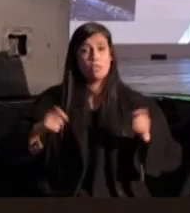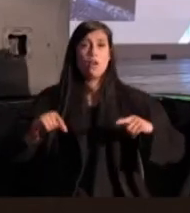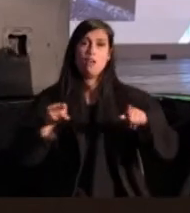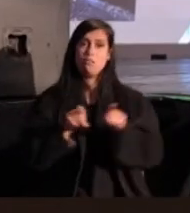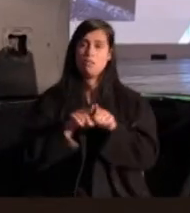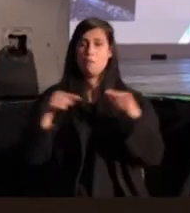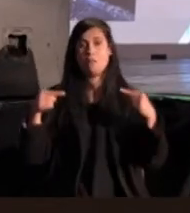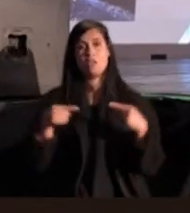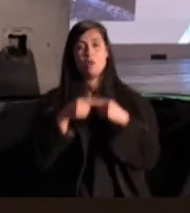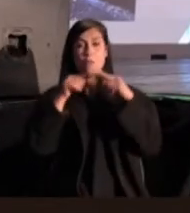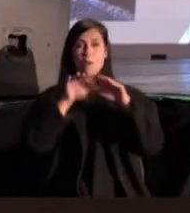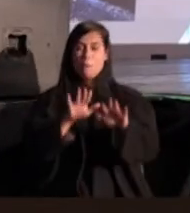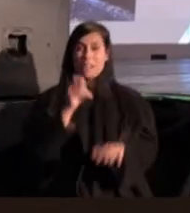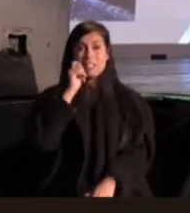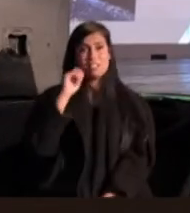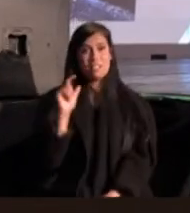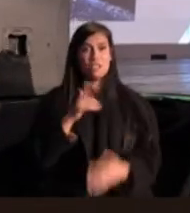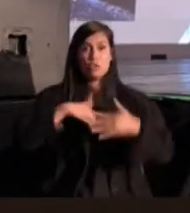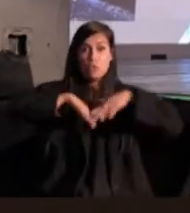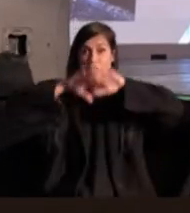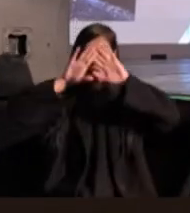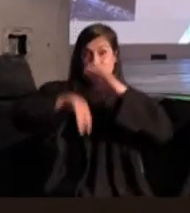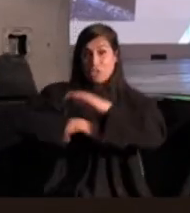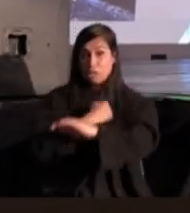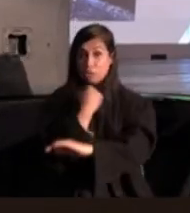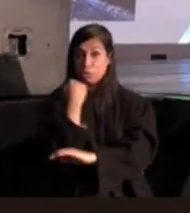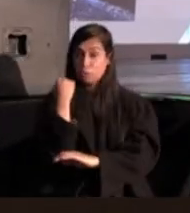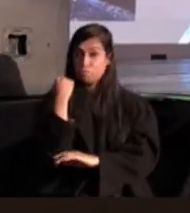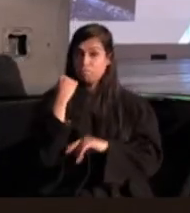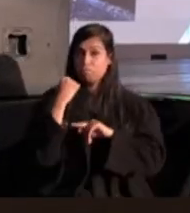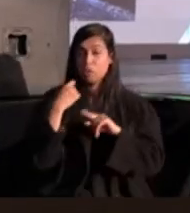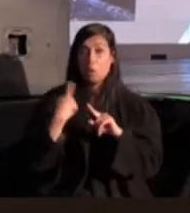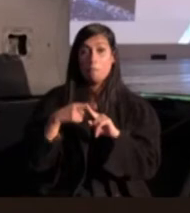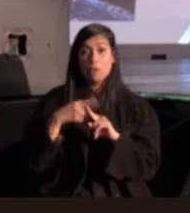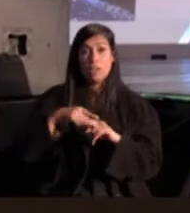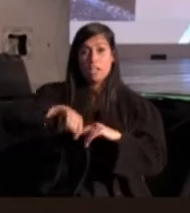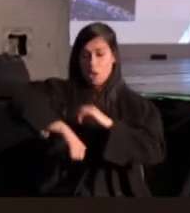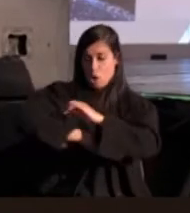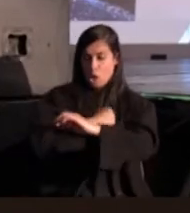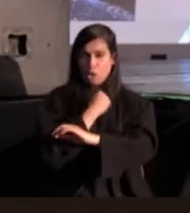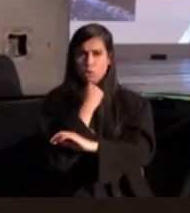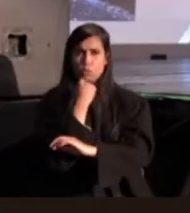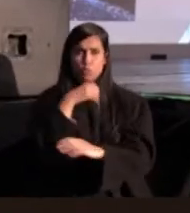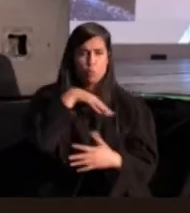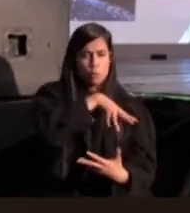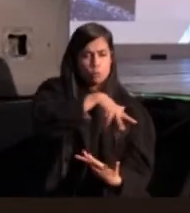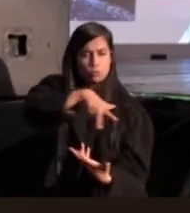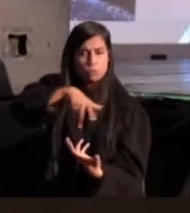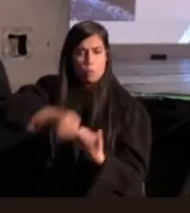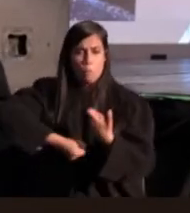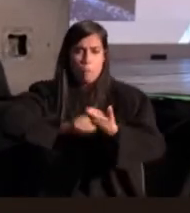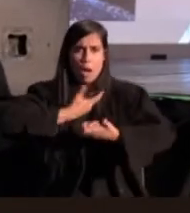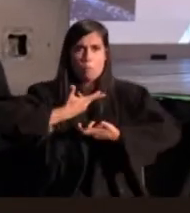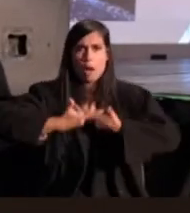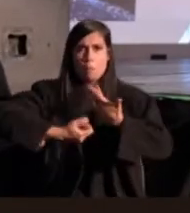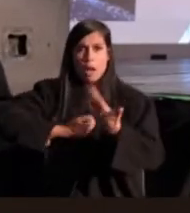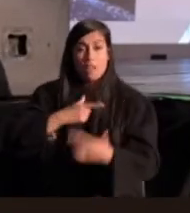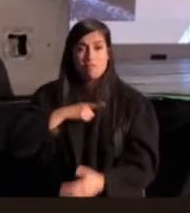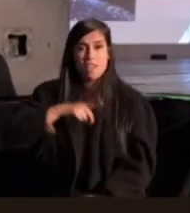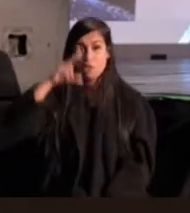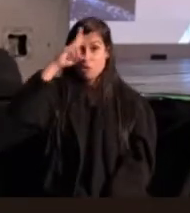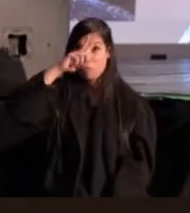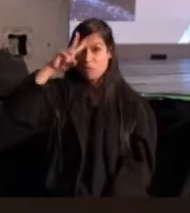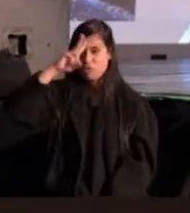interessante em Exu é que Exu é um orixá que quer comer o mundo inteiro. Num dos Itãs, uma